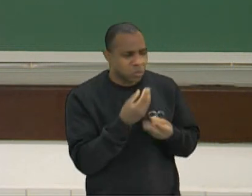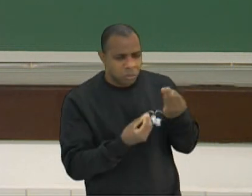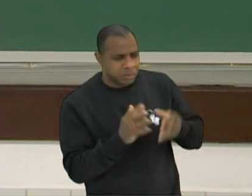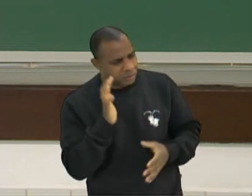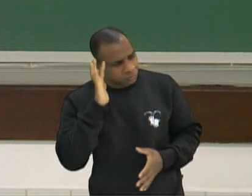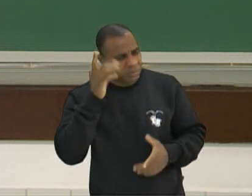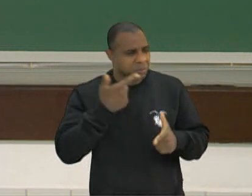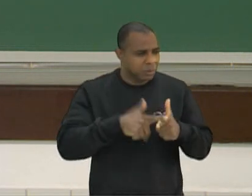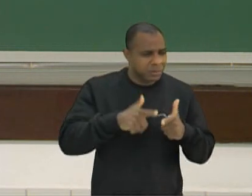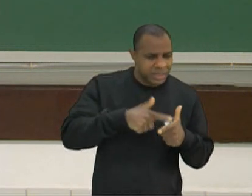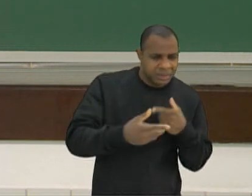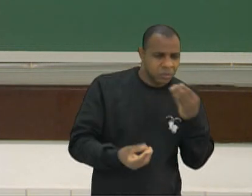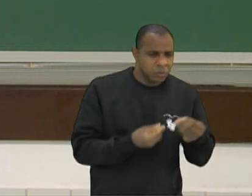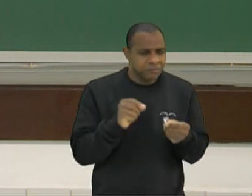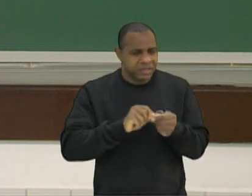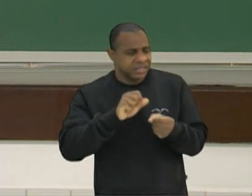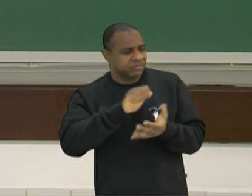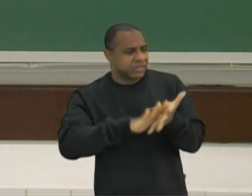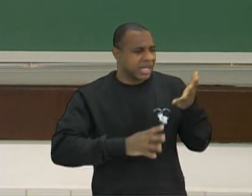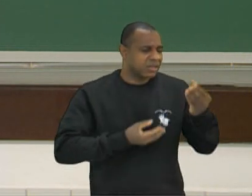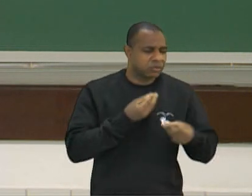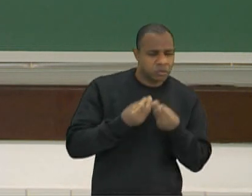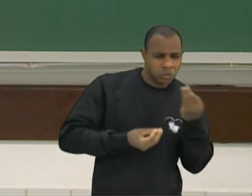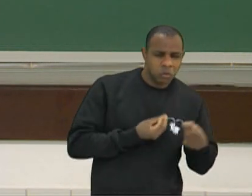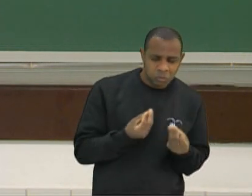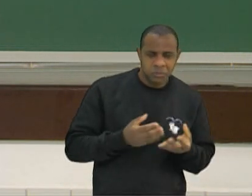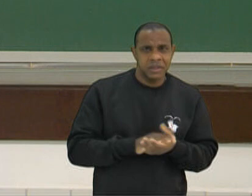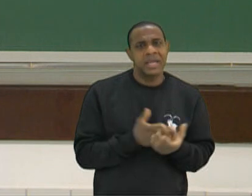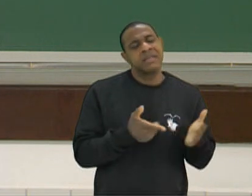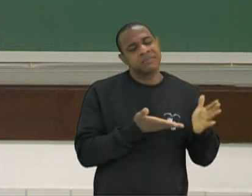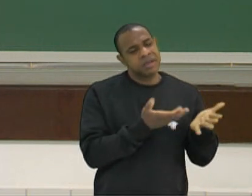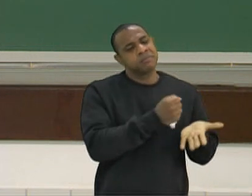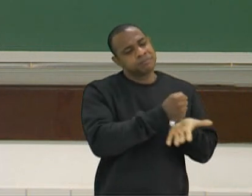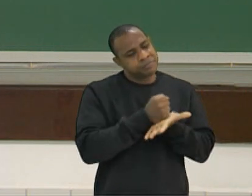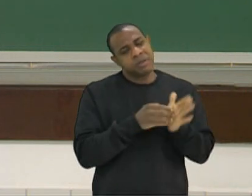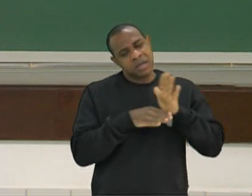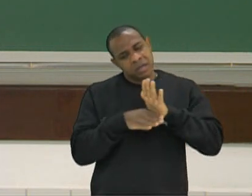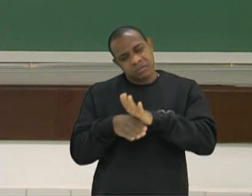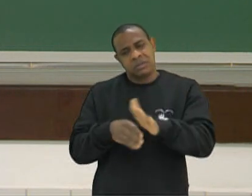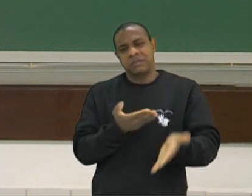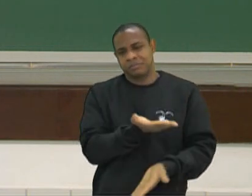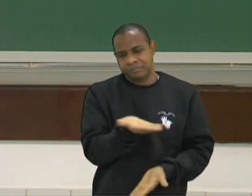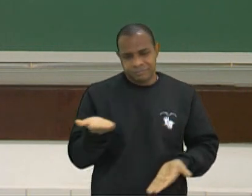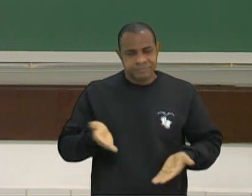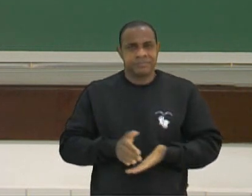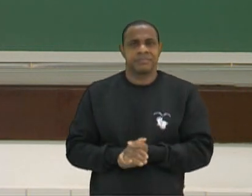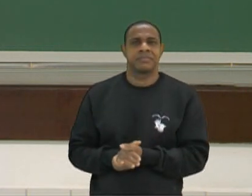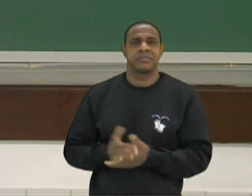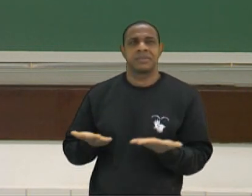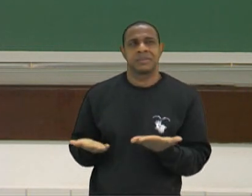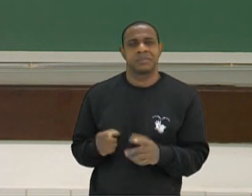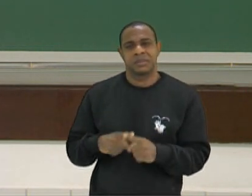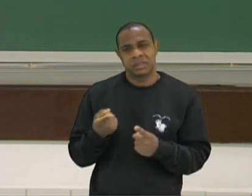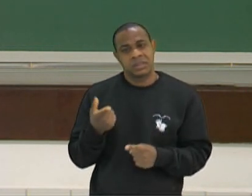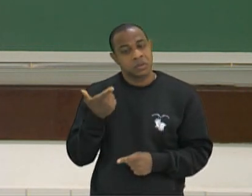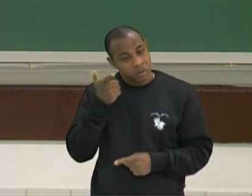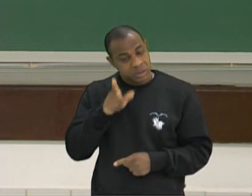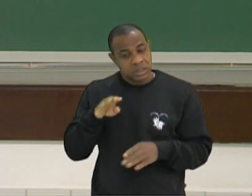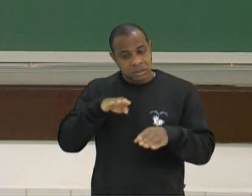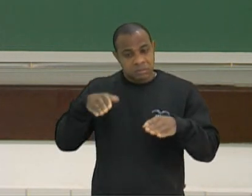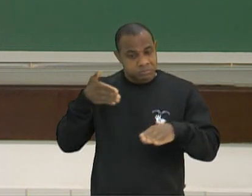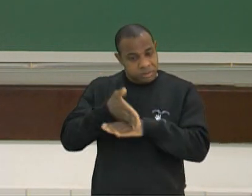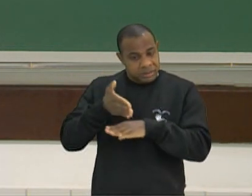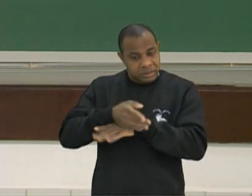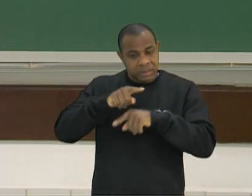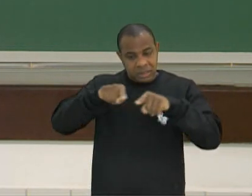devido alinhamento para a sua situação de maneira bem individual, ok? Então, sempre atentos com isso. Mas, se conseguir ter acesso à plataforma,